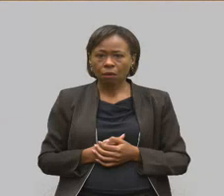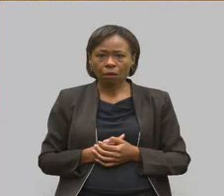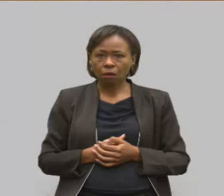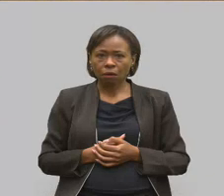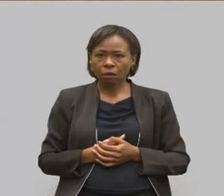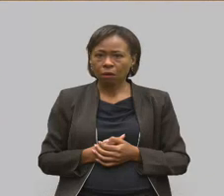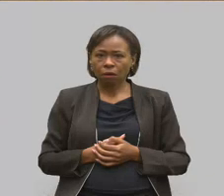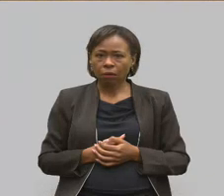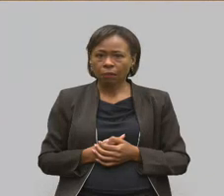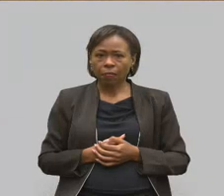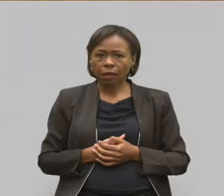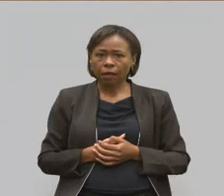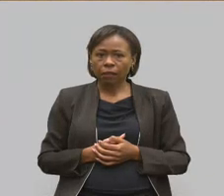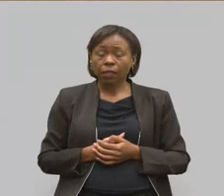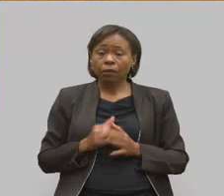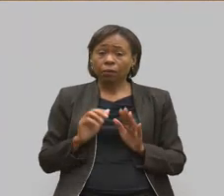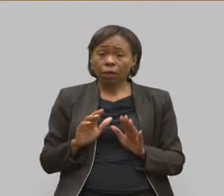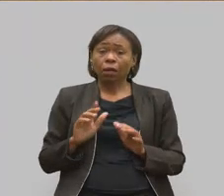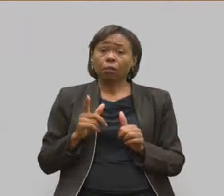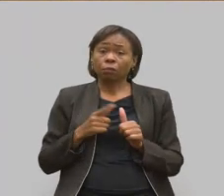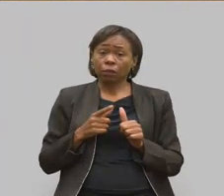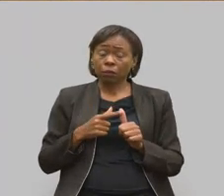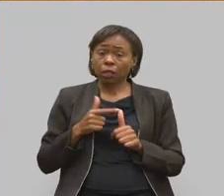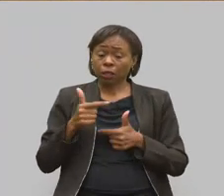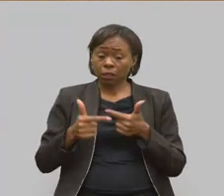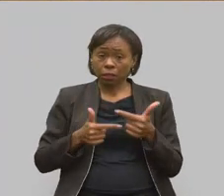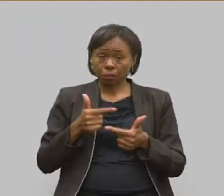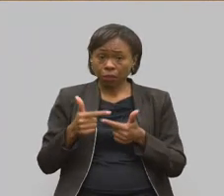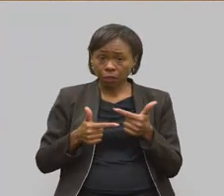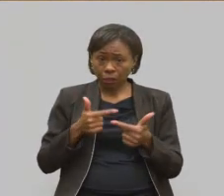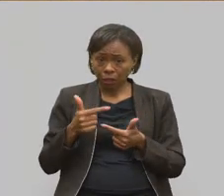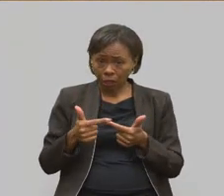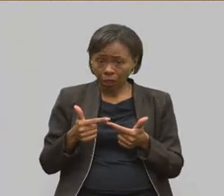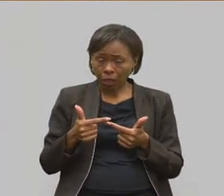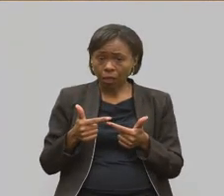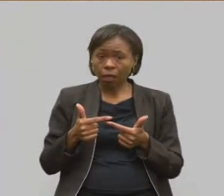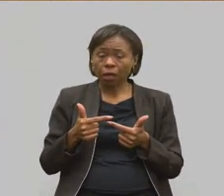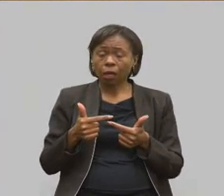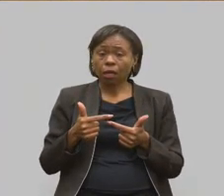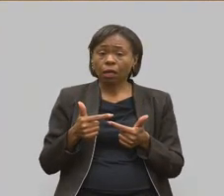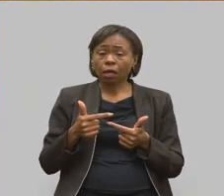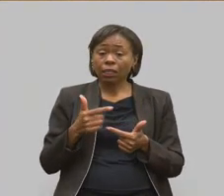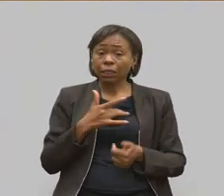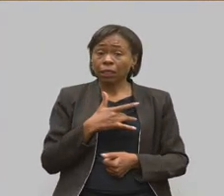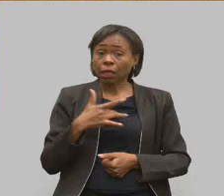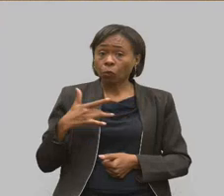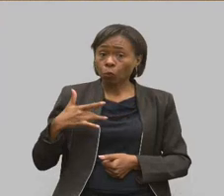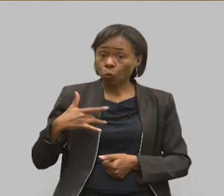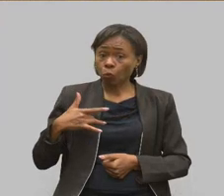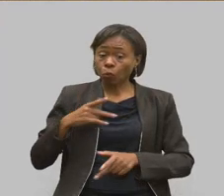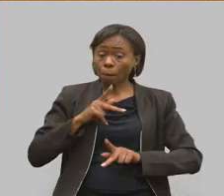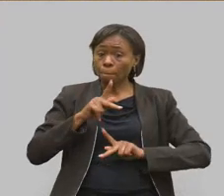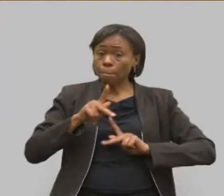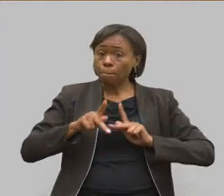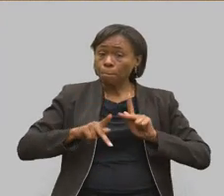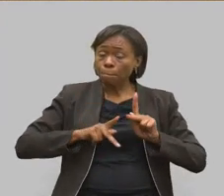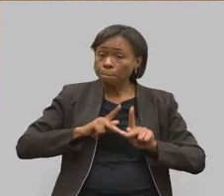projetos enquanto saúde pública enquanto política pública